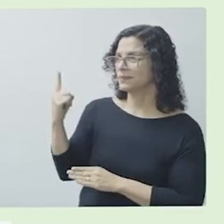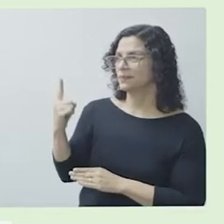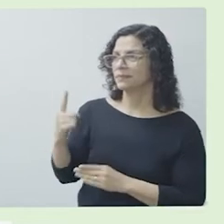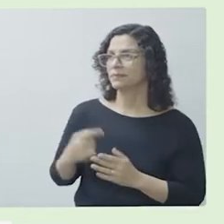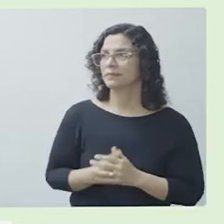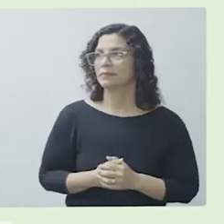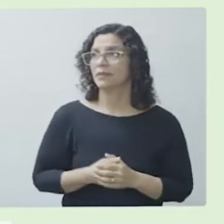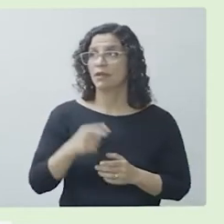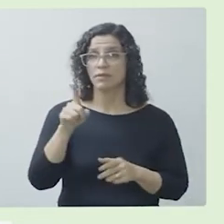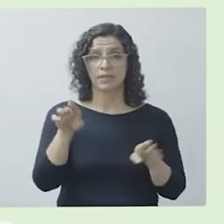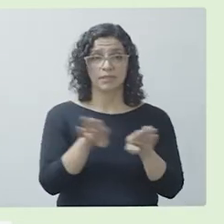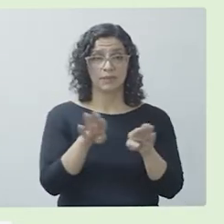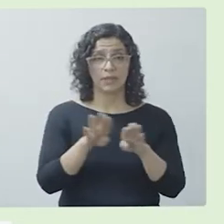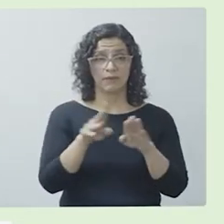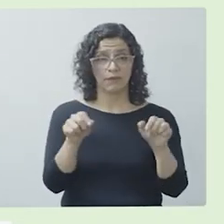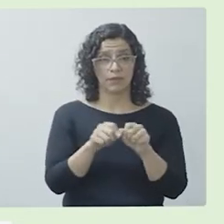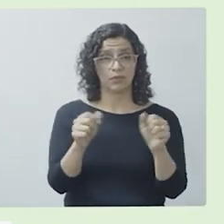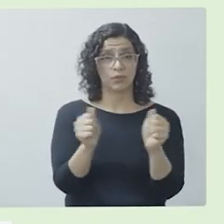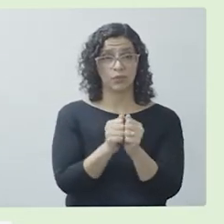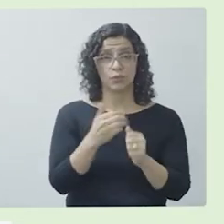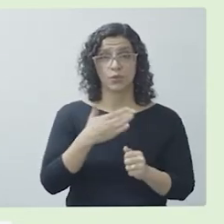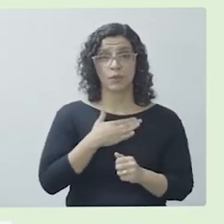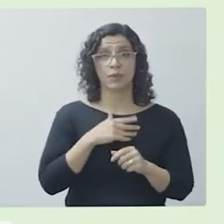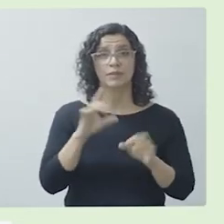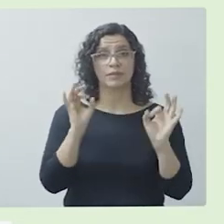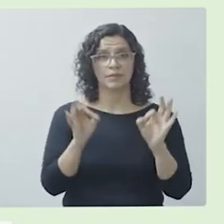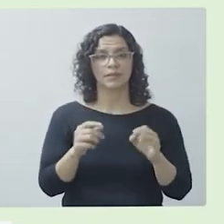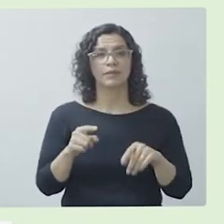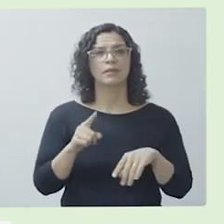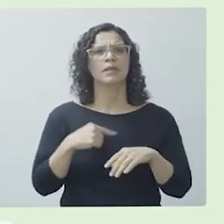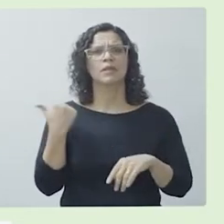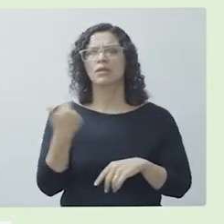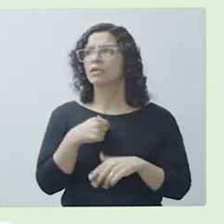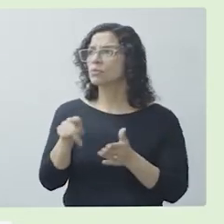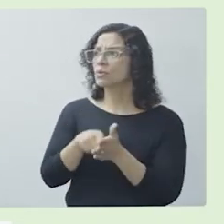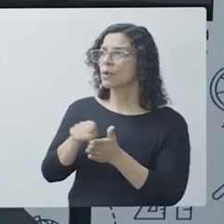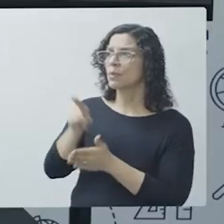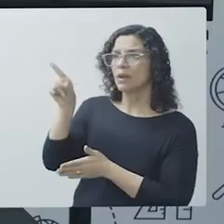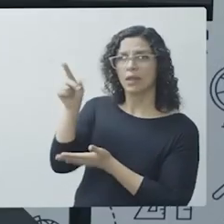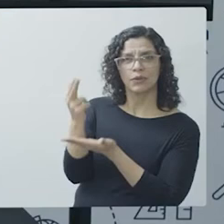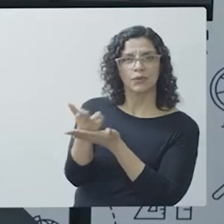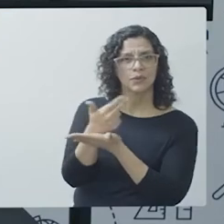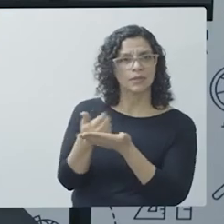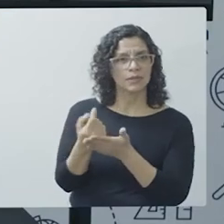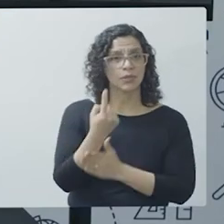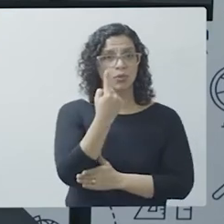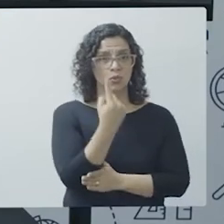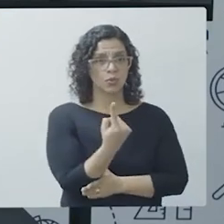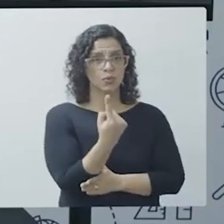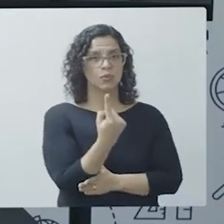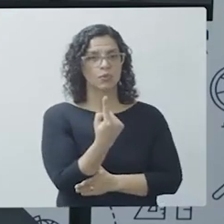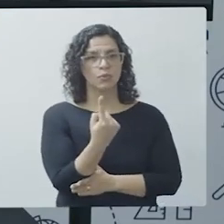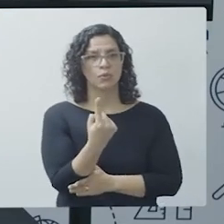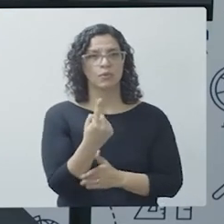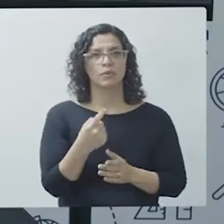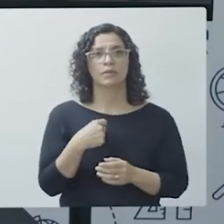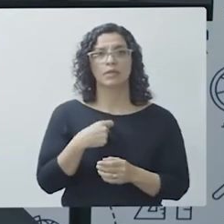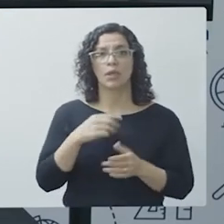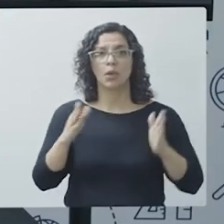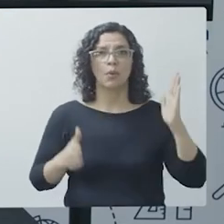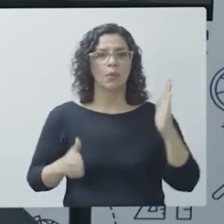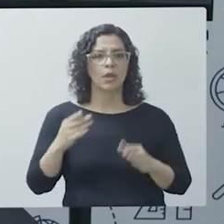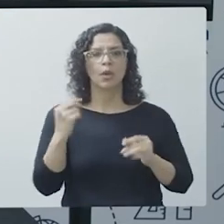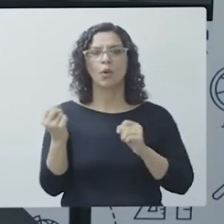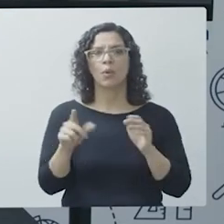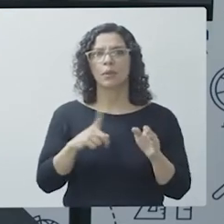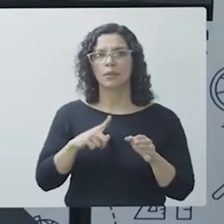primeira. Olhem lá, façam aí junto comigo. Na imagem número 1,